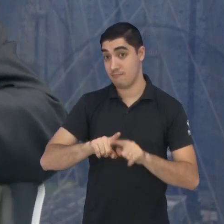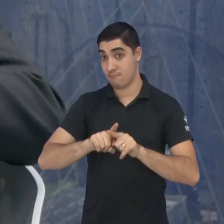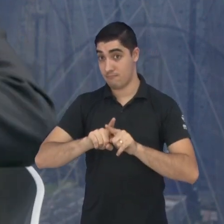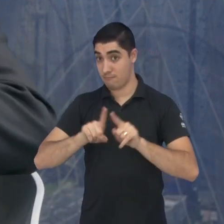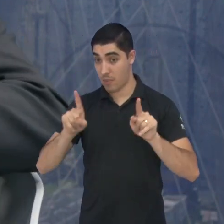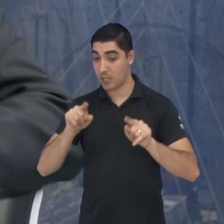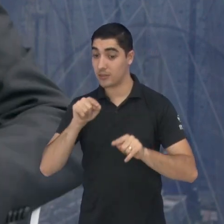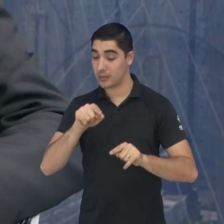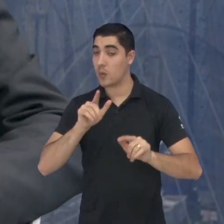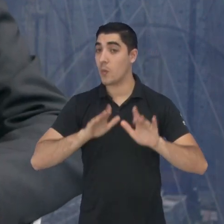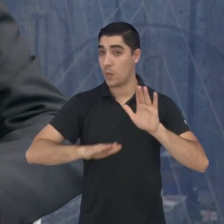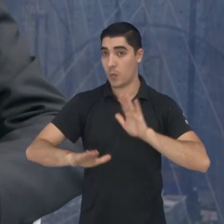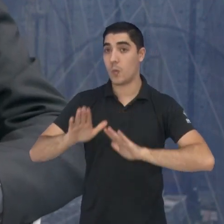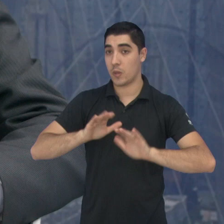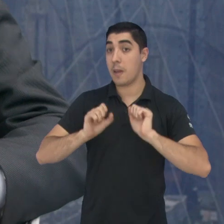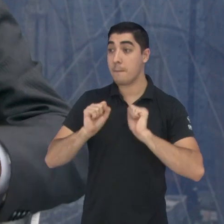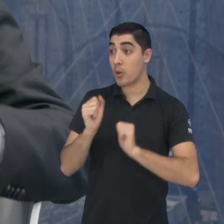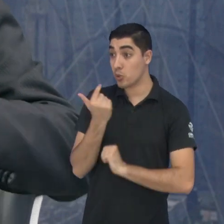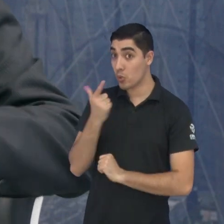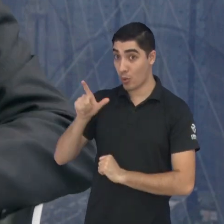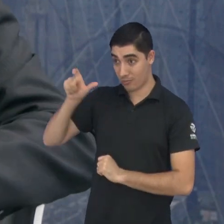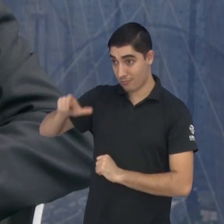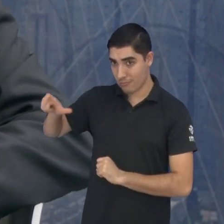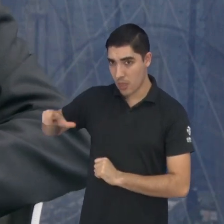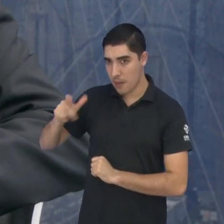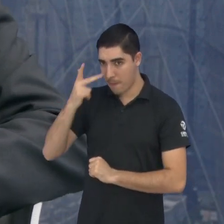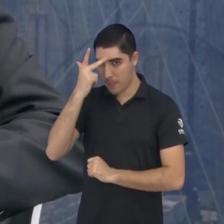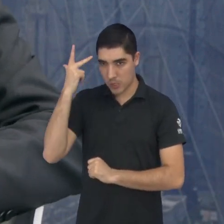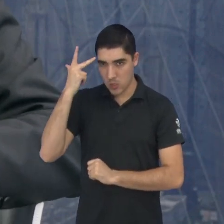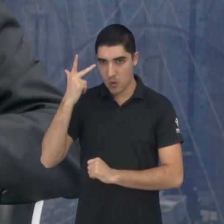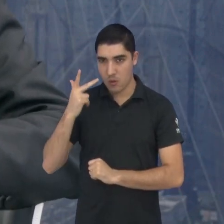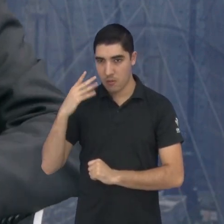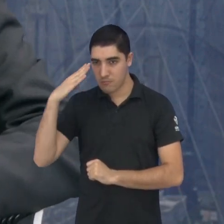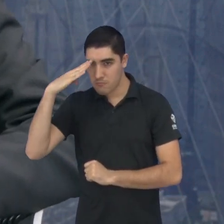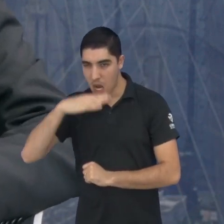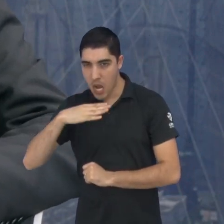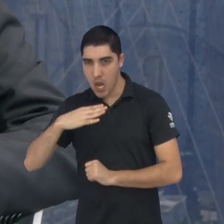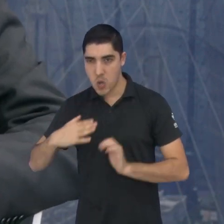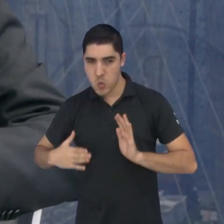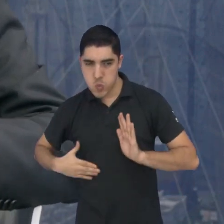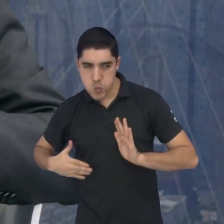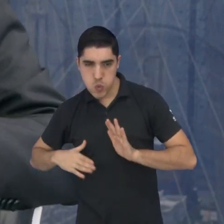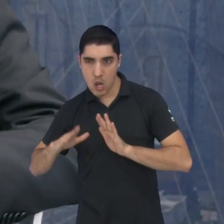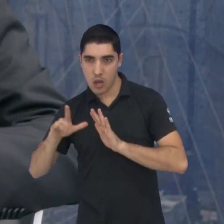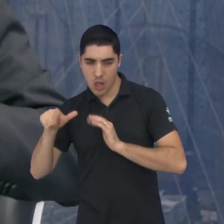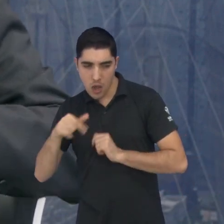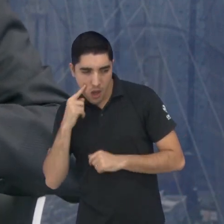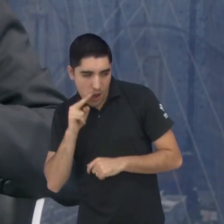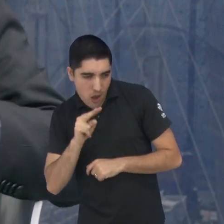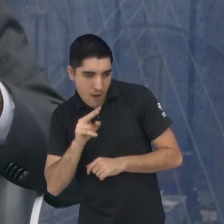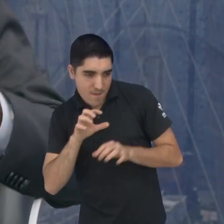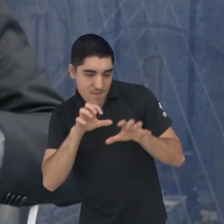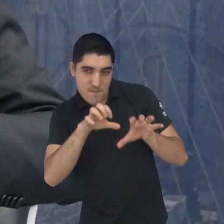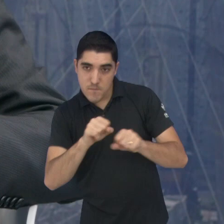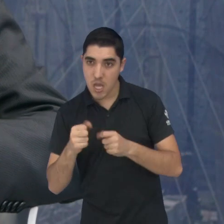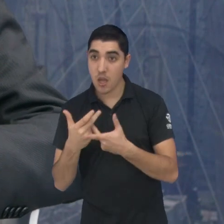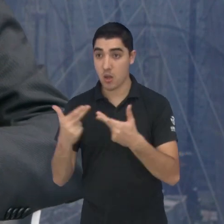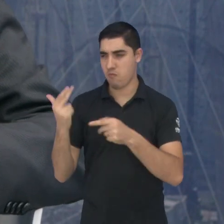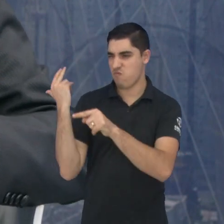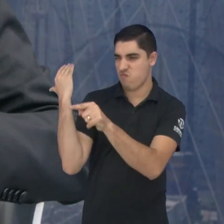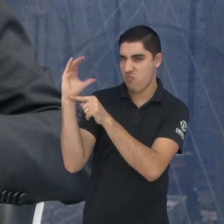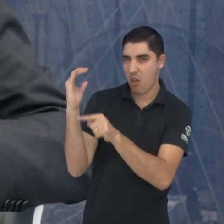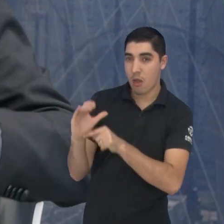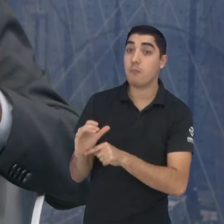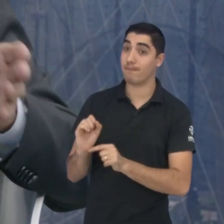alimentando uma rede de criminosos que se valem dessas imagens sim. Inclusive, como eu havia